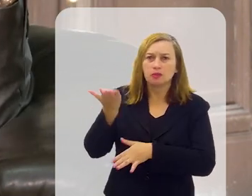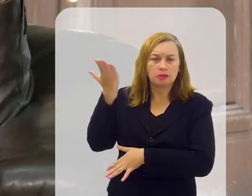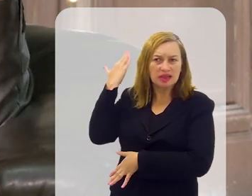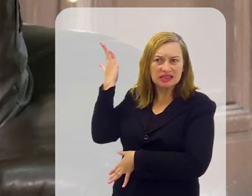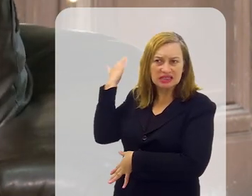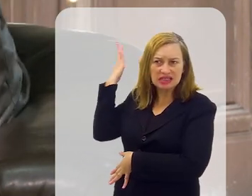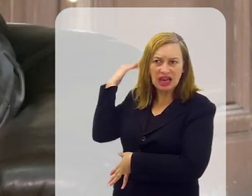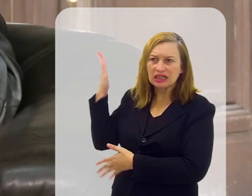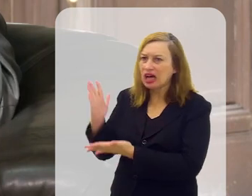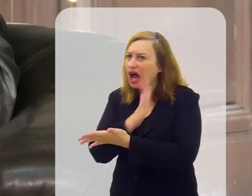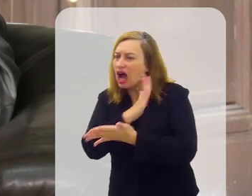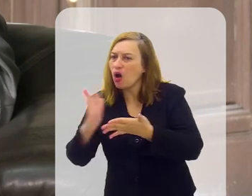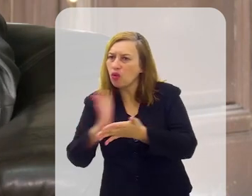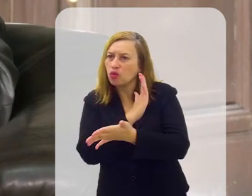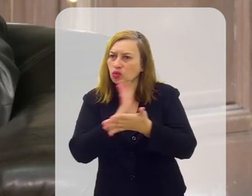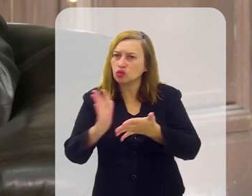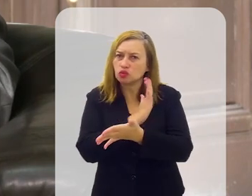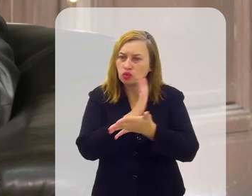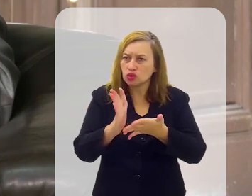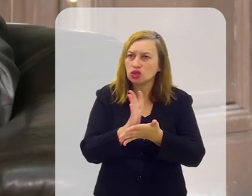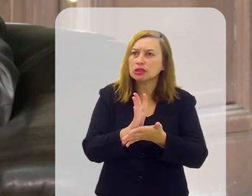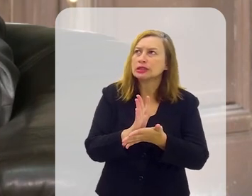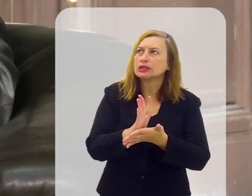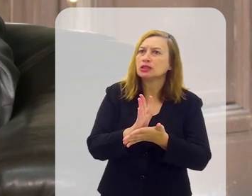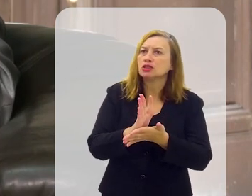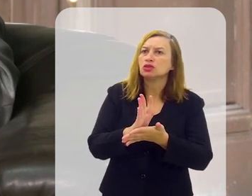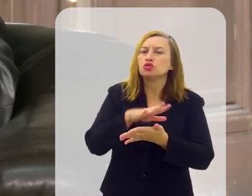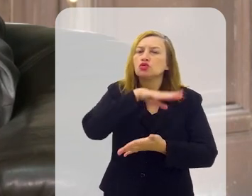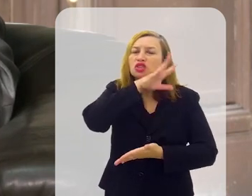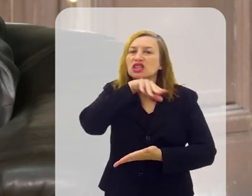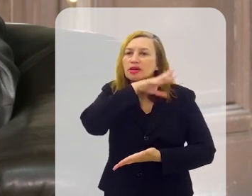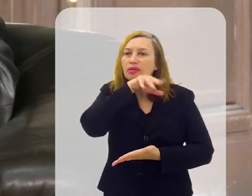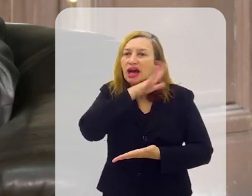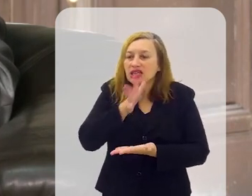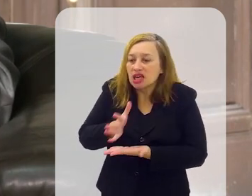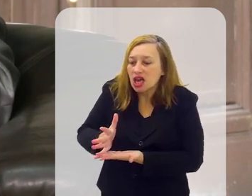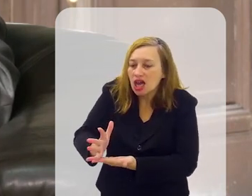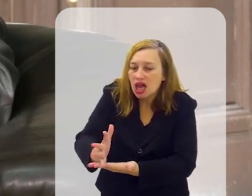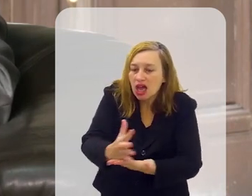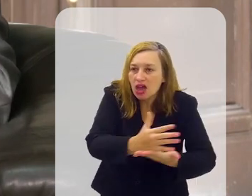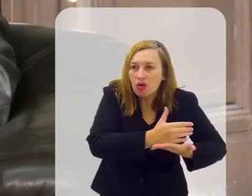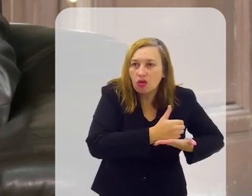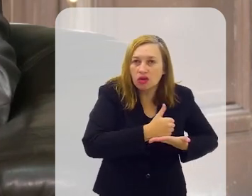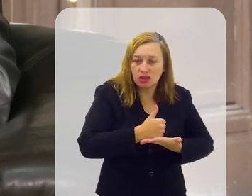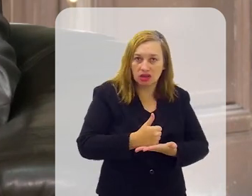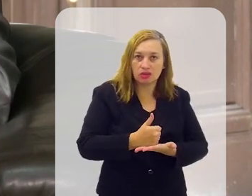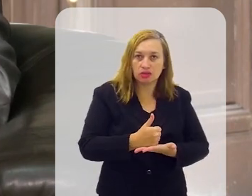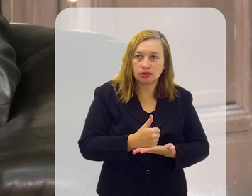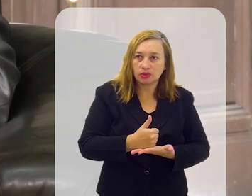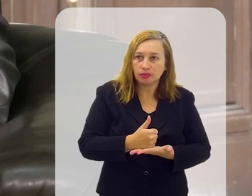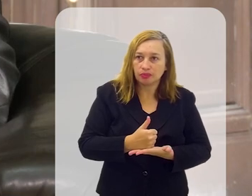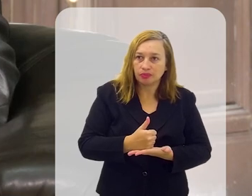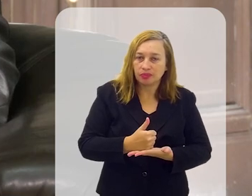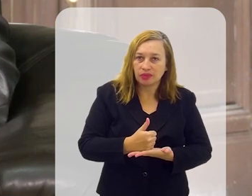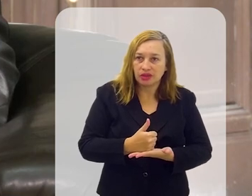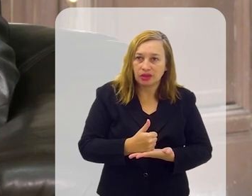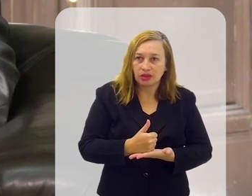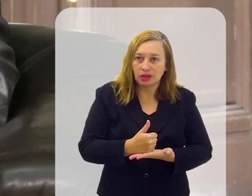naquela época... Alguns dos animais que foram recolhidos eram